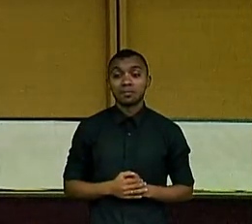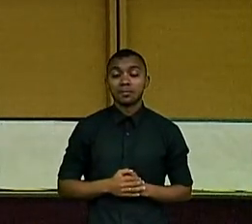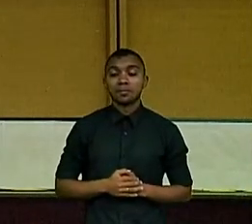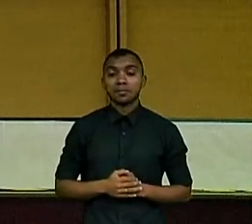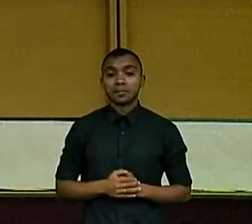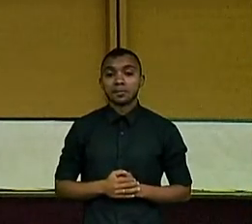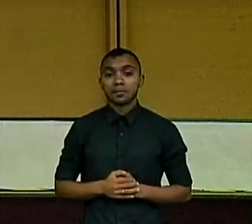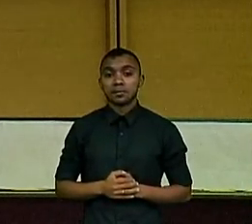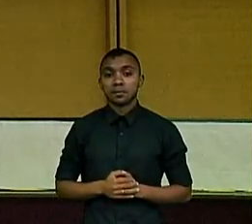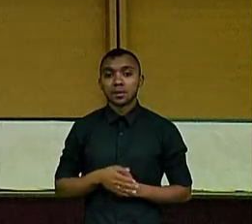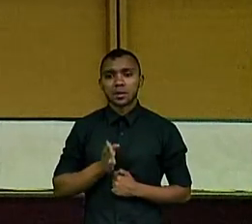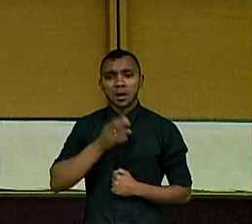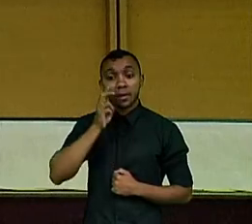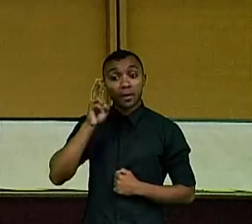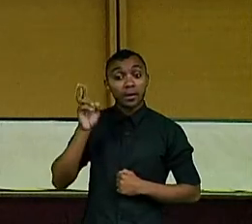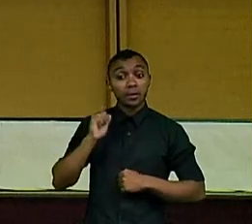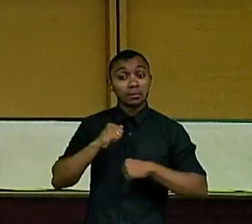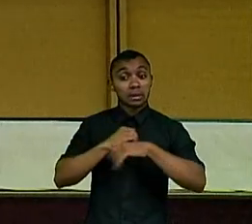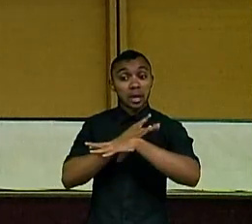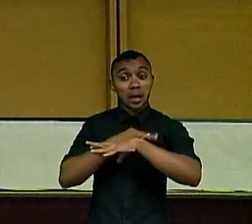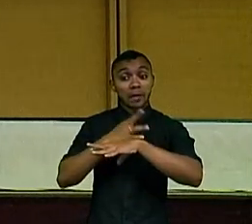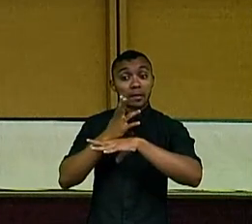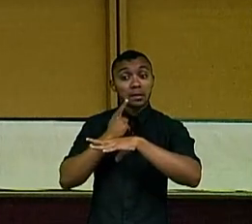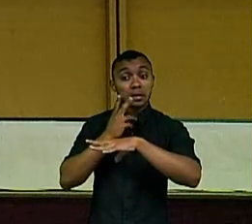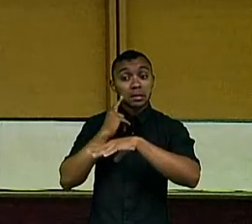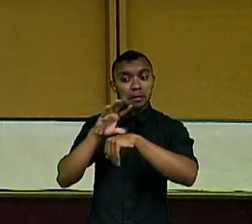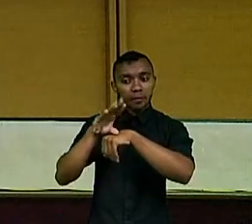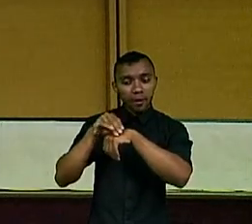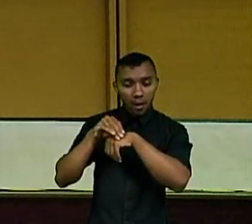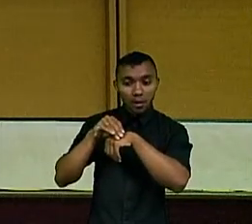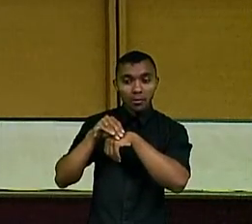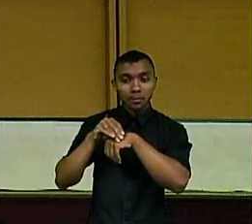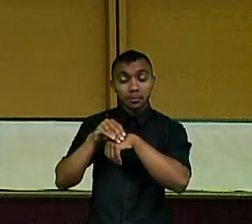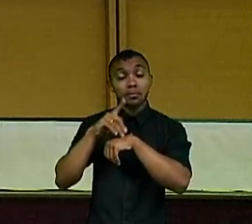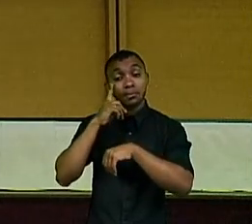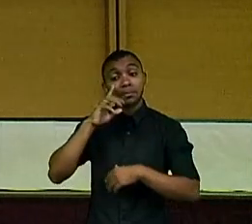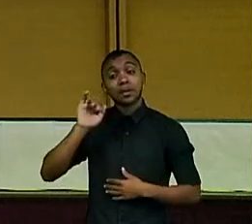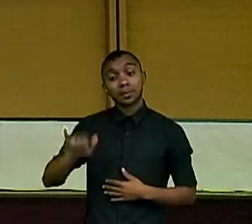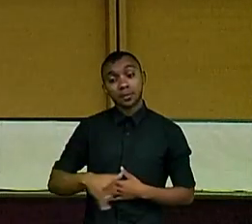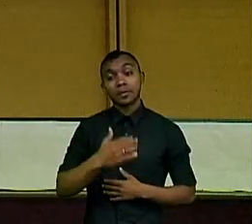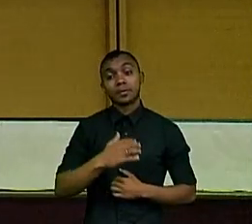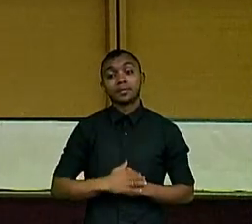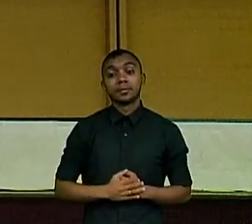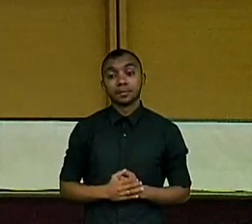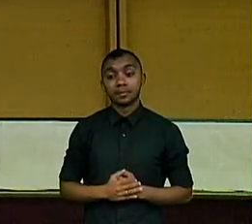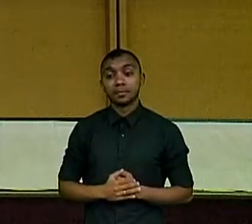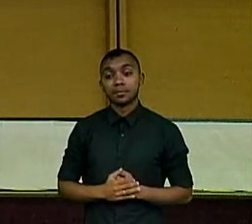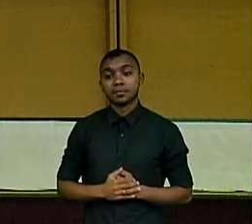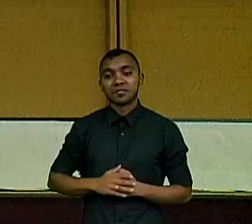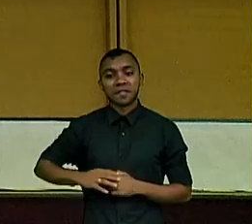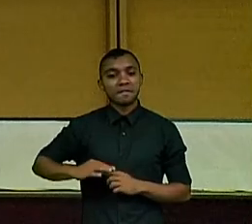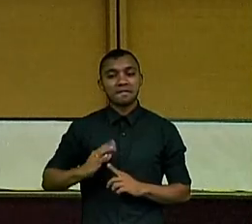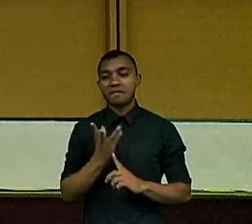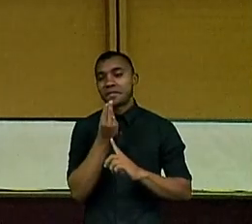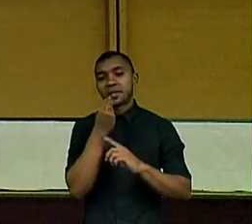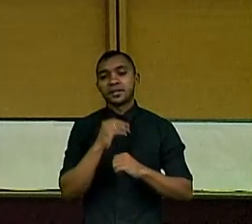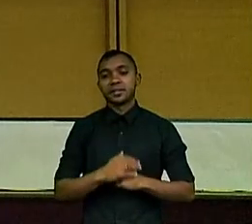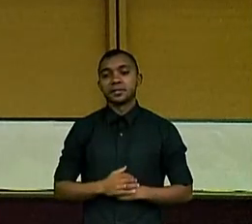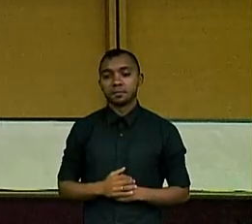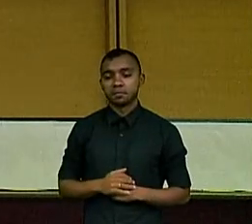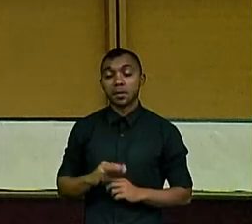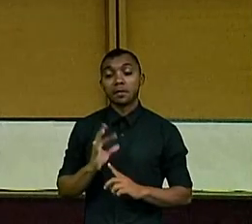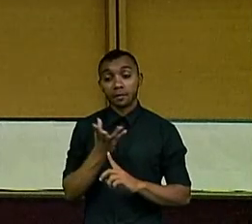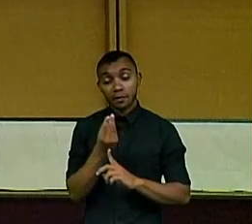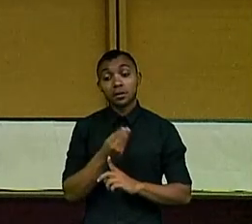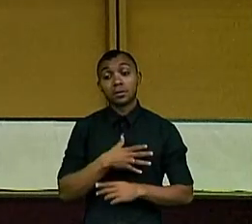assim de fora não boa oportunidade ele vai ser uma festa viu vai ser massa